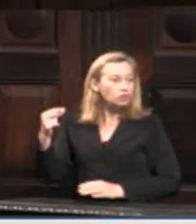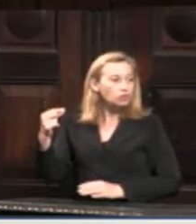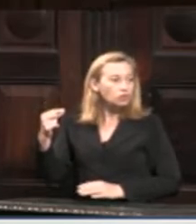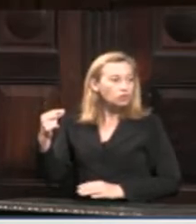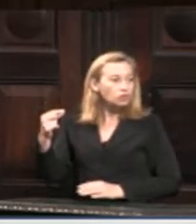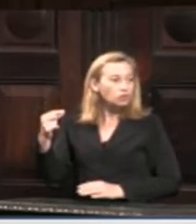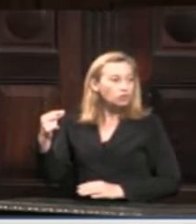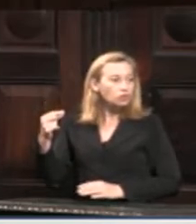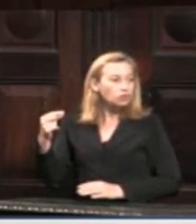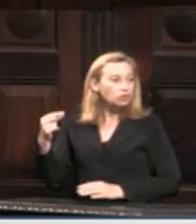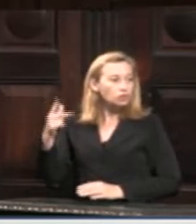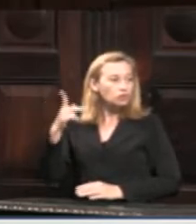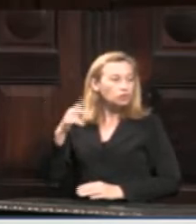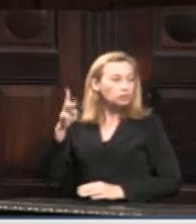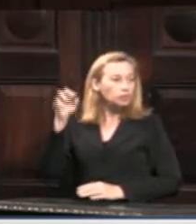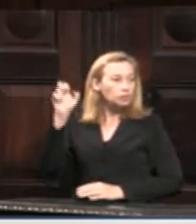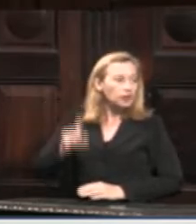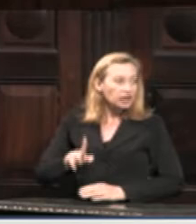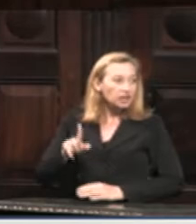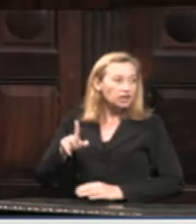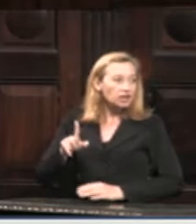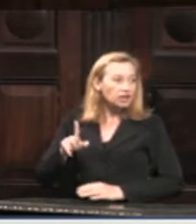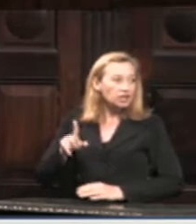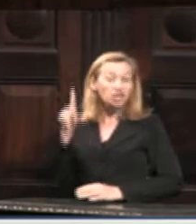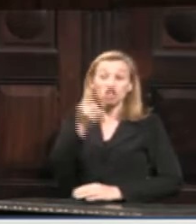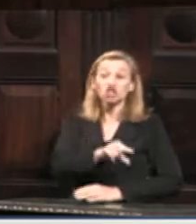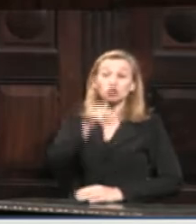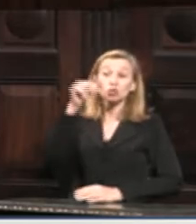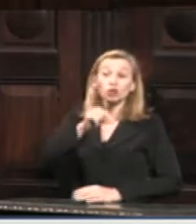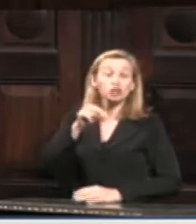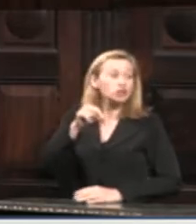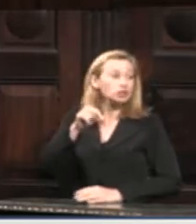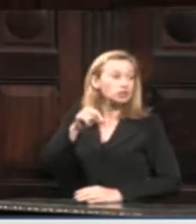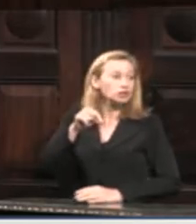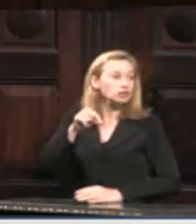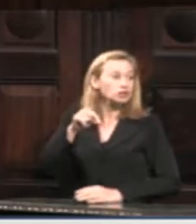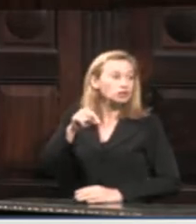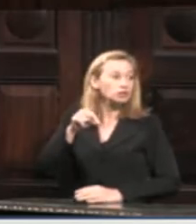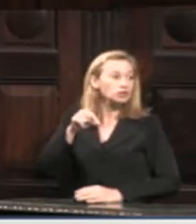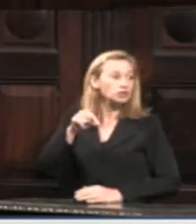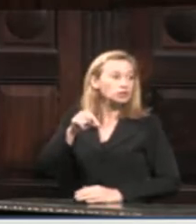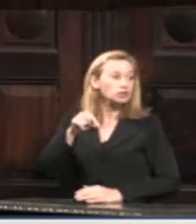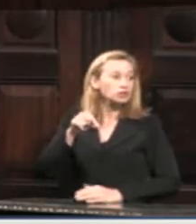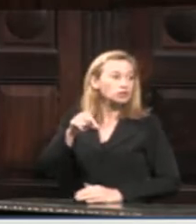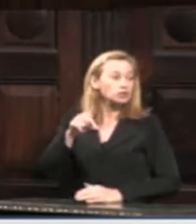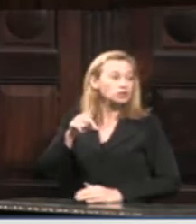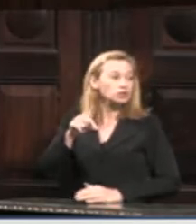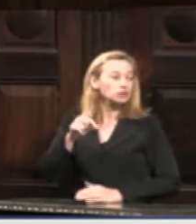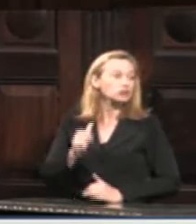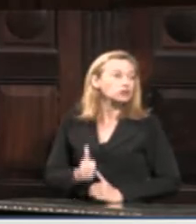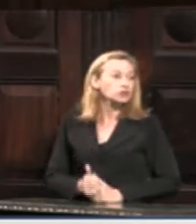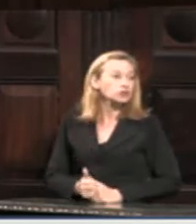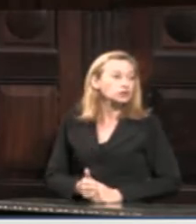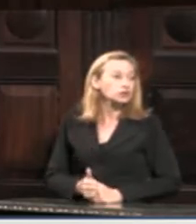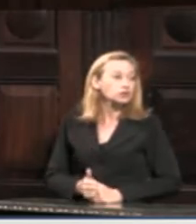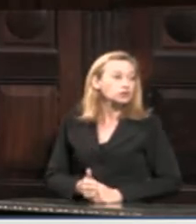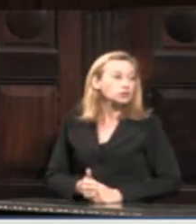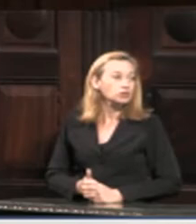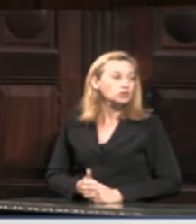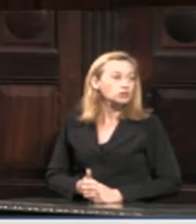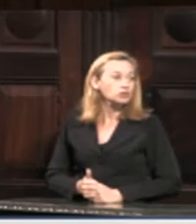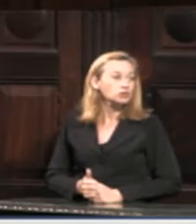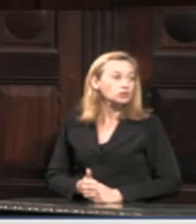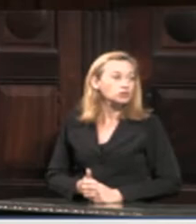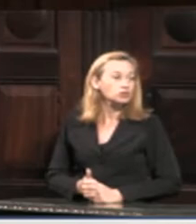como pré-candidato aqui, para ter essa honra de presidir o poder